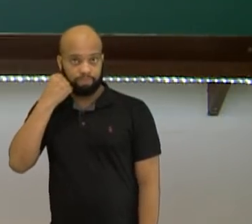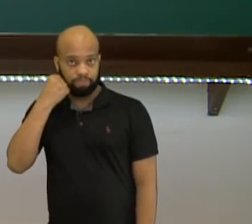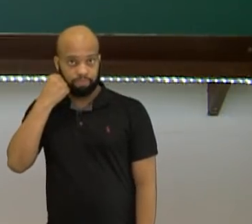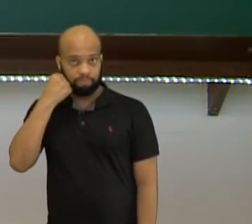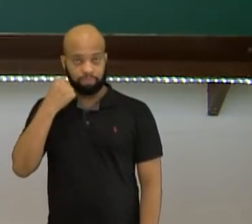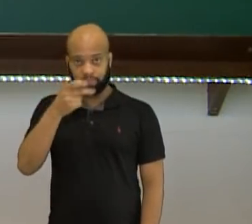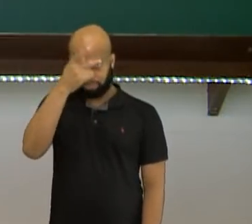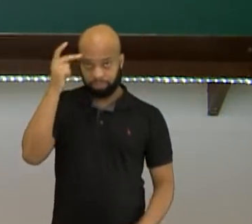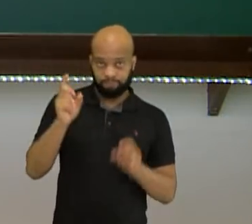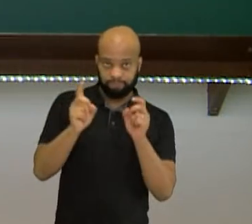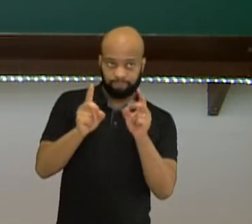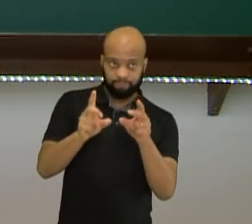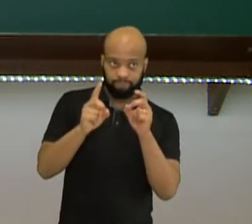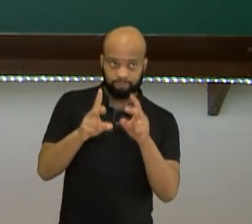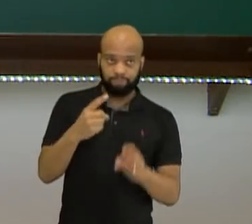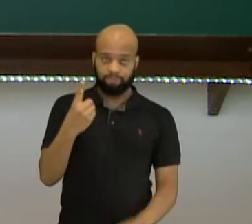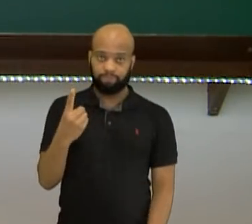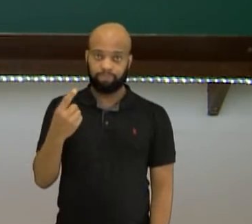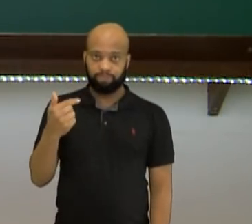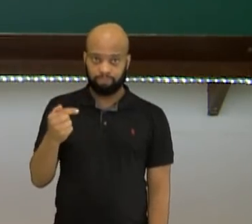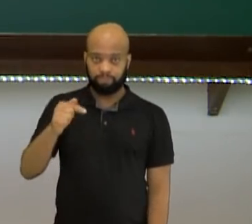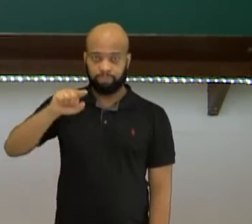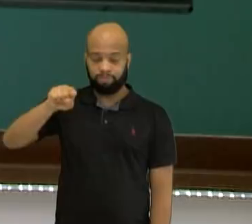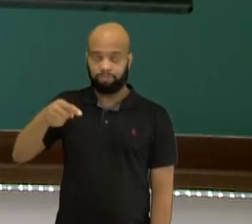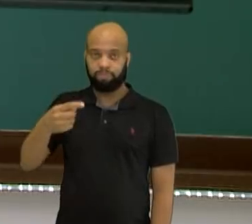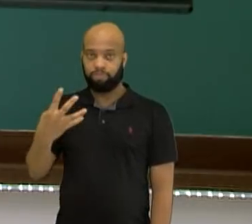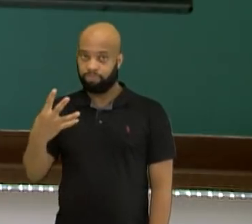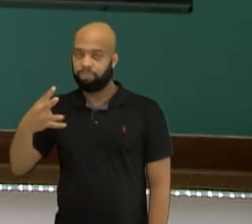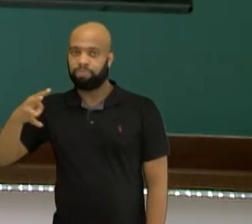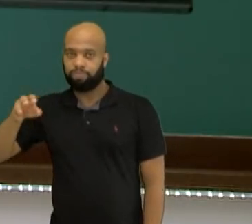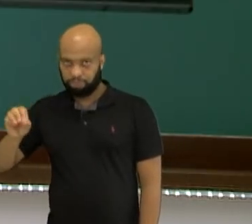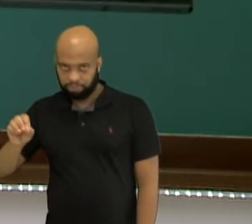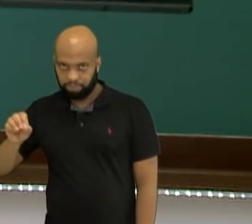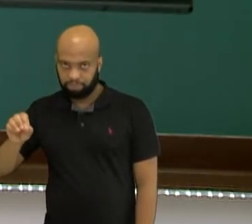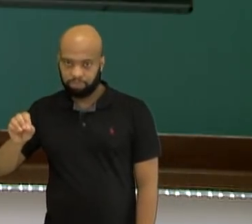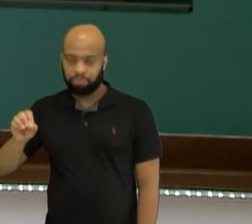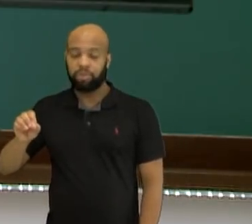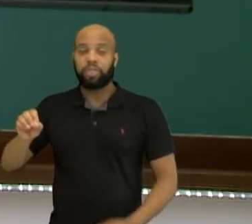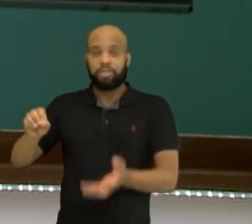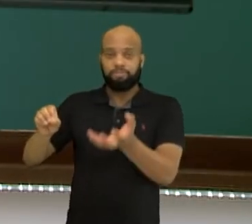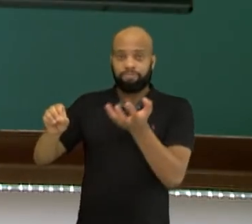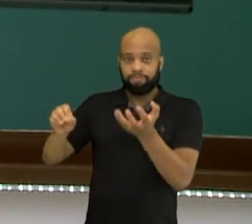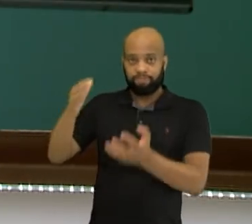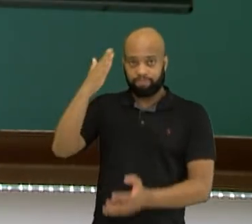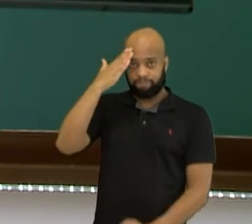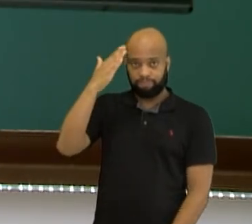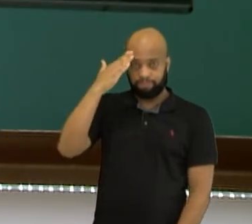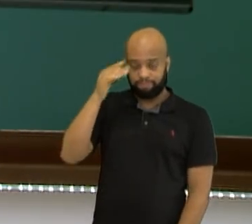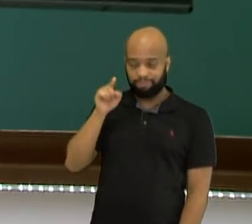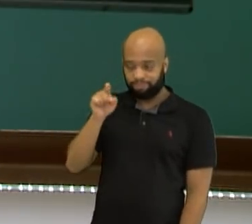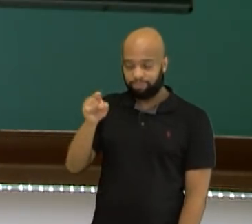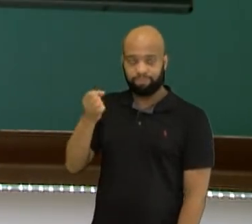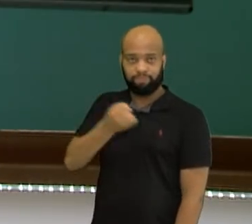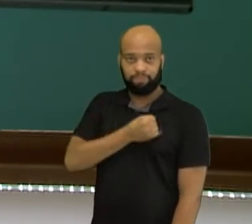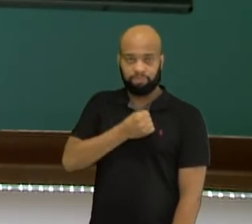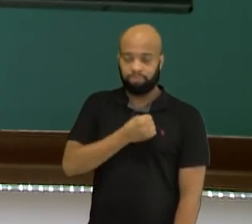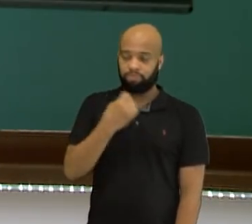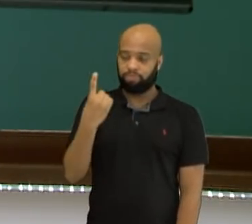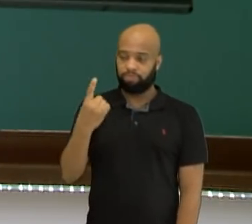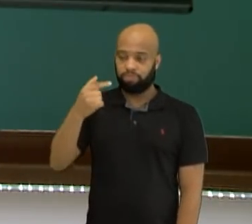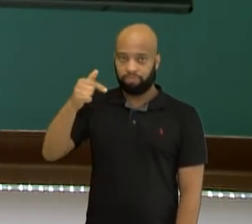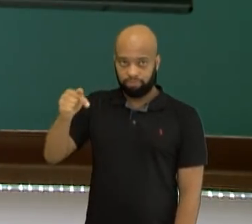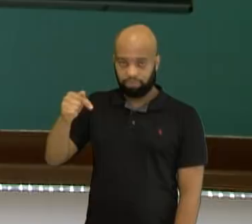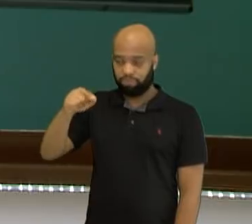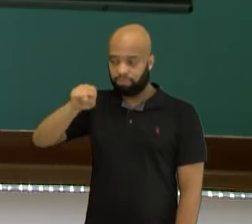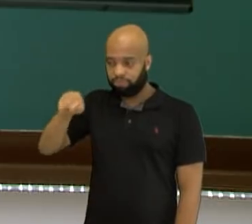vai conseguir também. Então veja só, eu tenho R$ 17,40 de comissão desse tênis. E eu quero